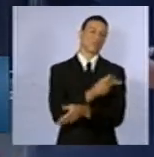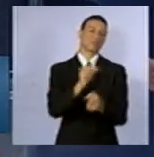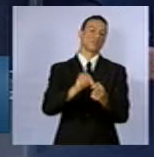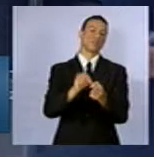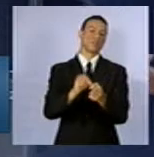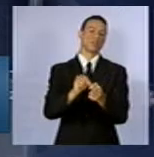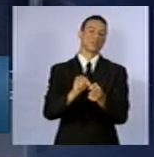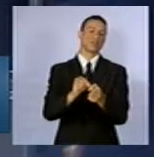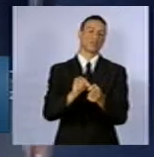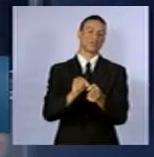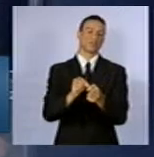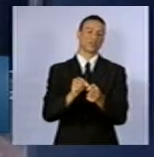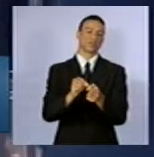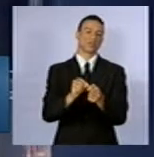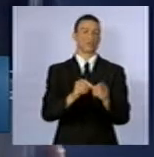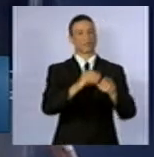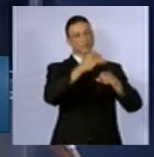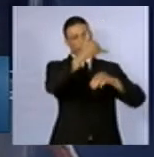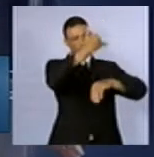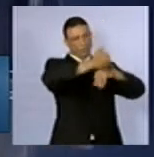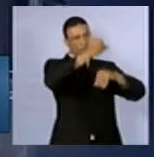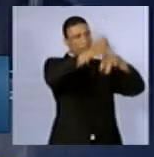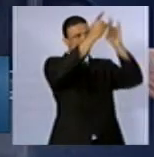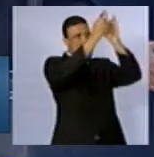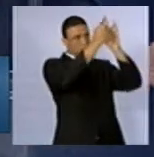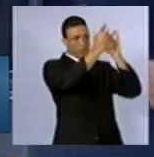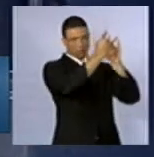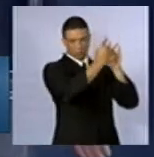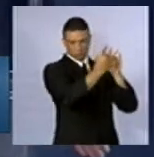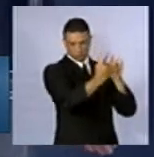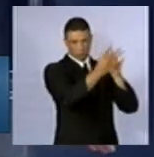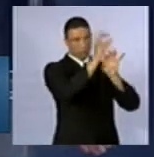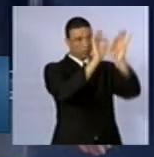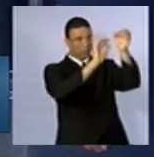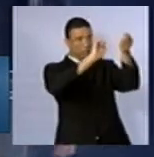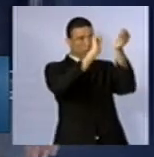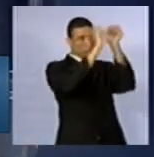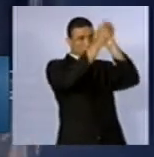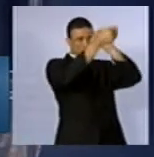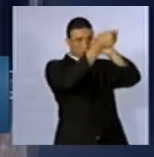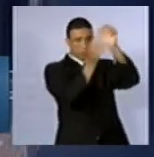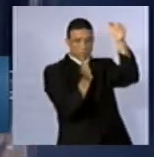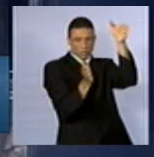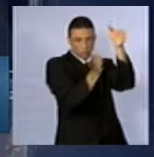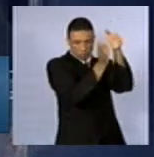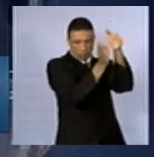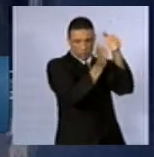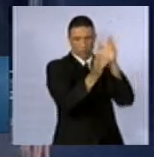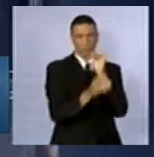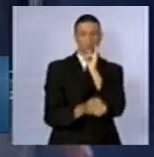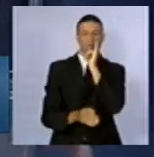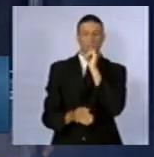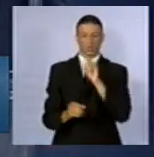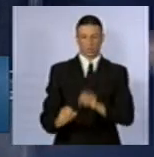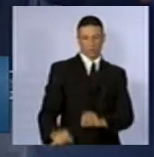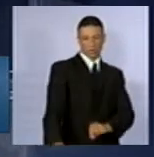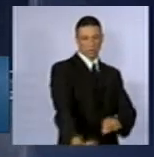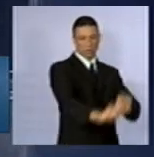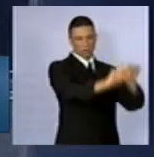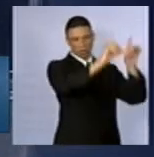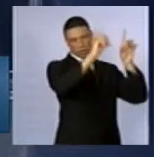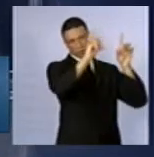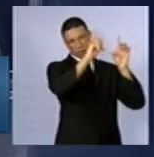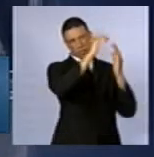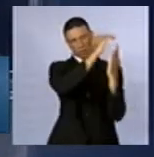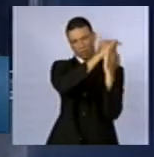reduzir as correntes pelas linhas de transmissão não dá para fazer outra coisa então essa tabela ela mostra